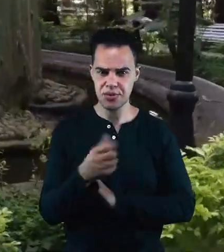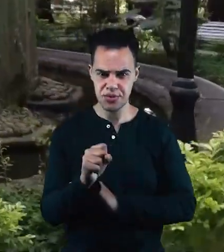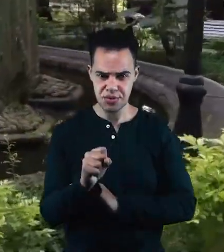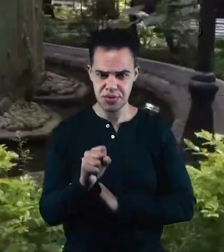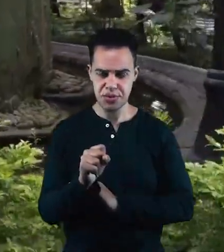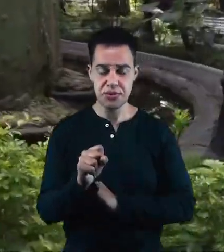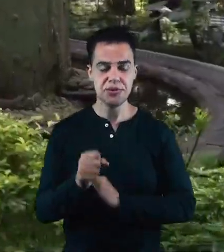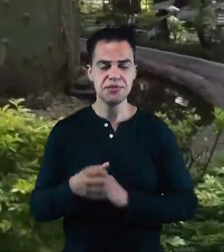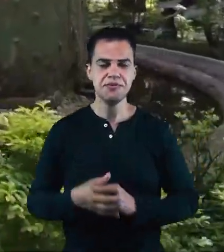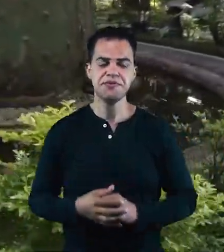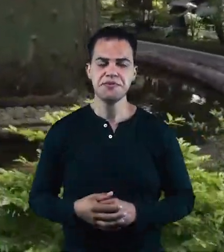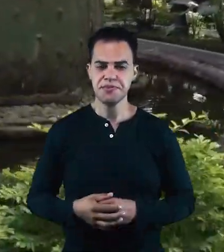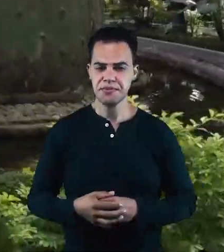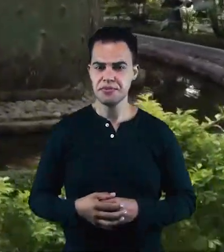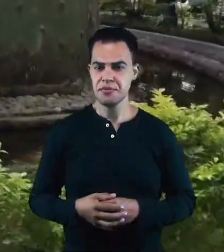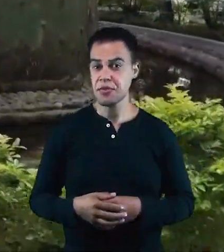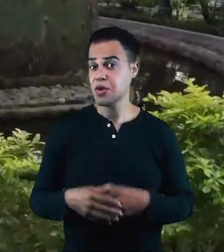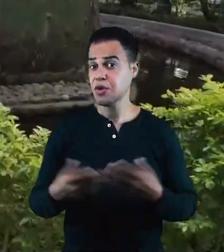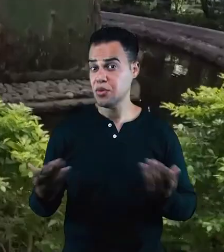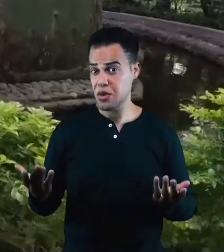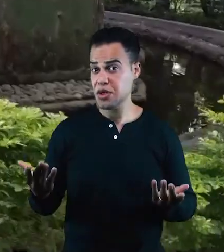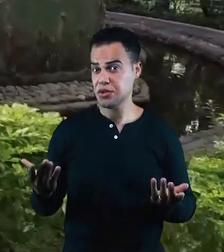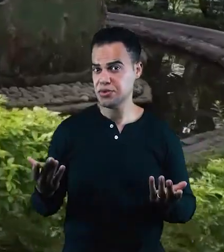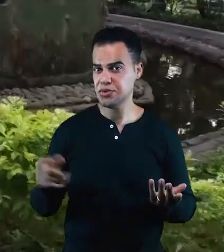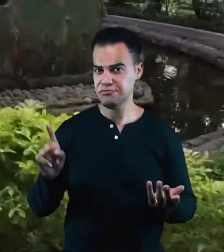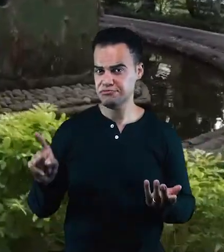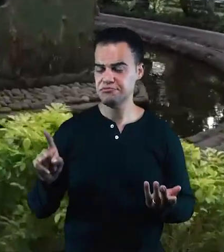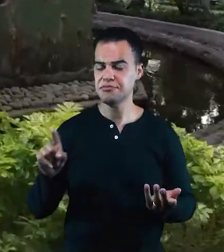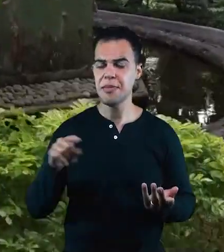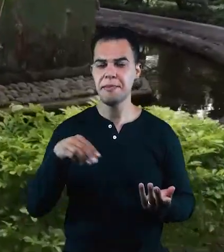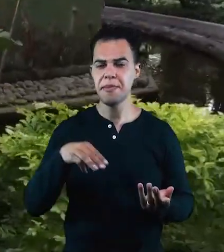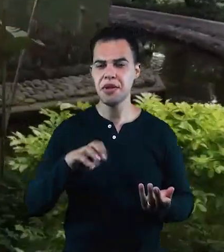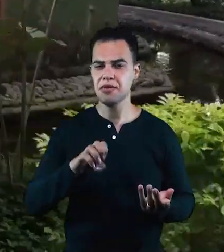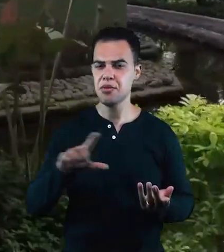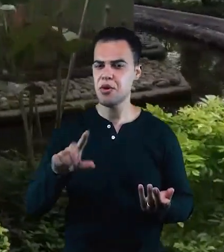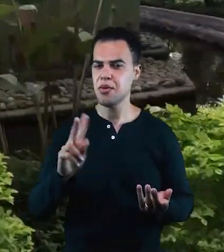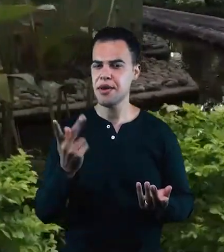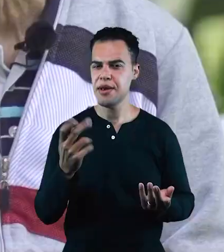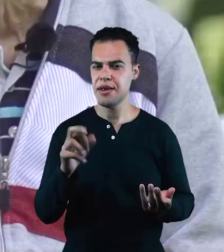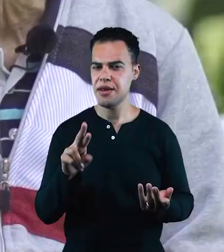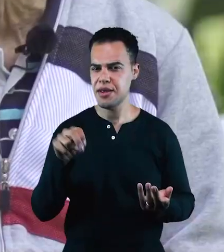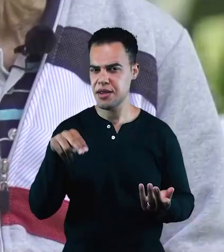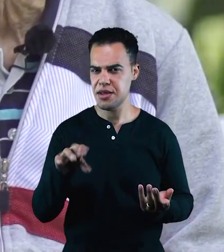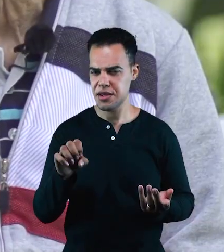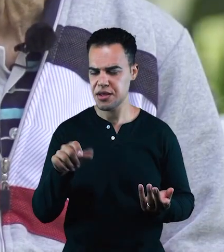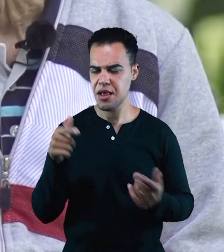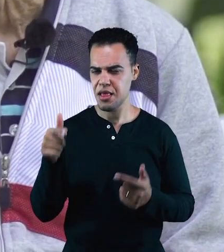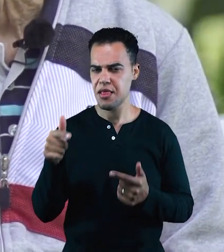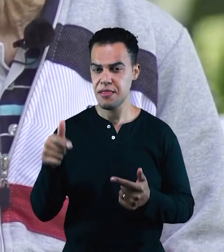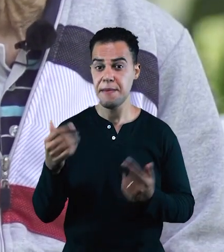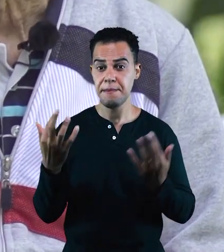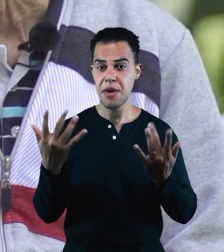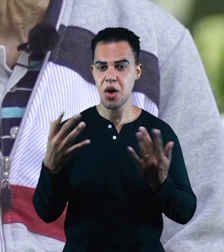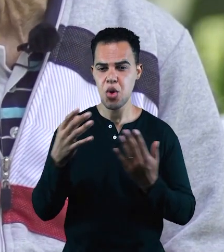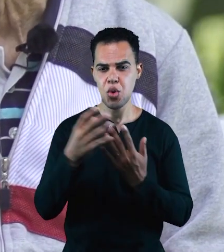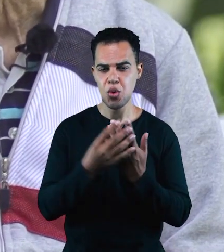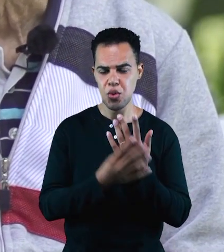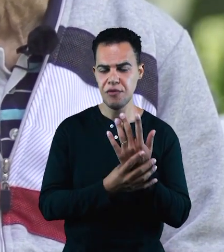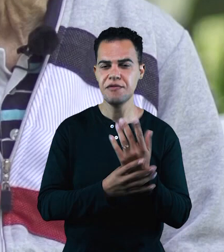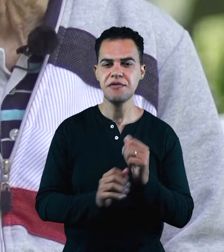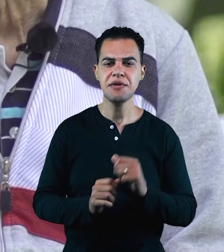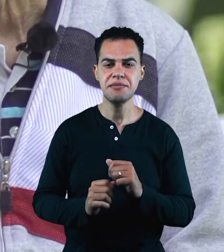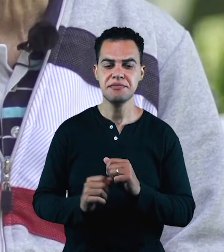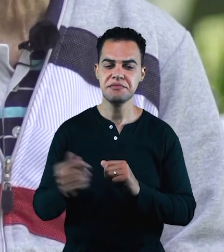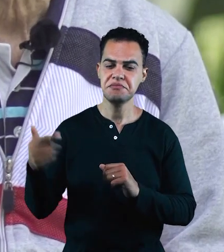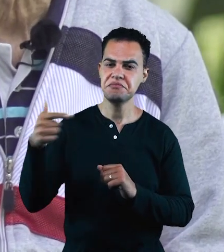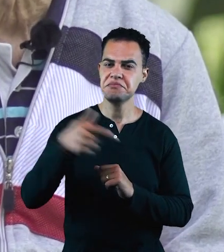XVIII, quando um bandoleiro chamado Manuel Henriques, com a alcunha de Mão de Luva, se localizou em